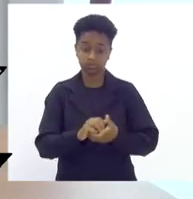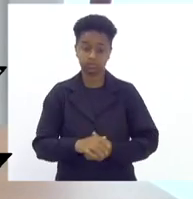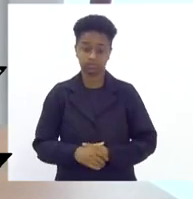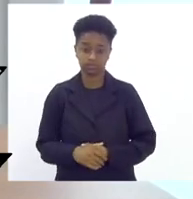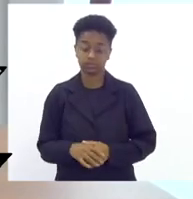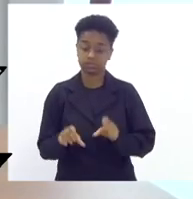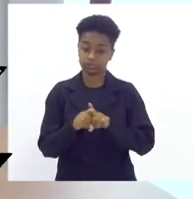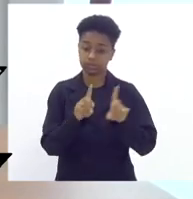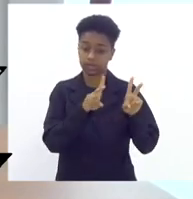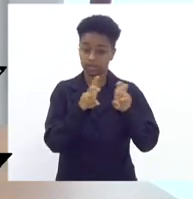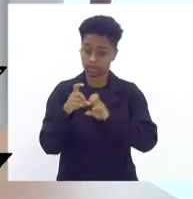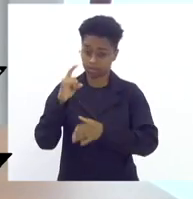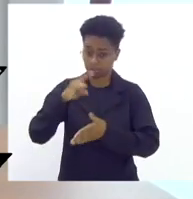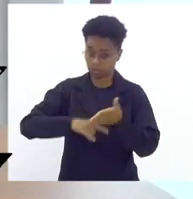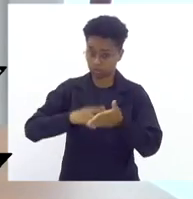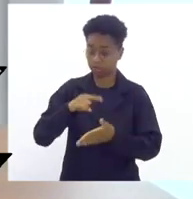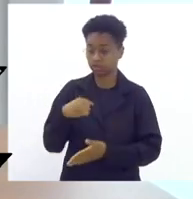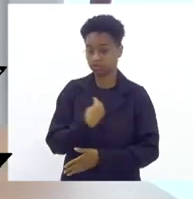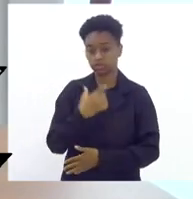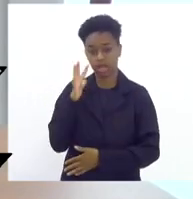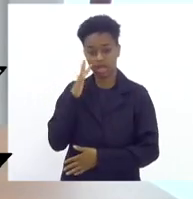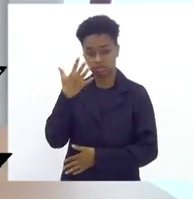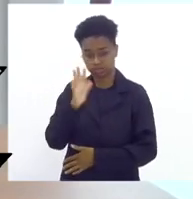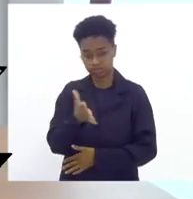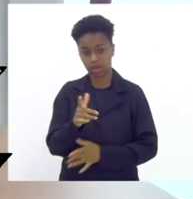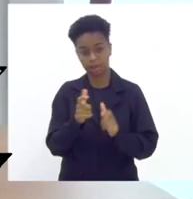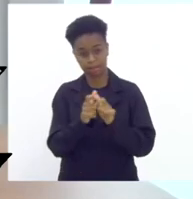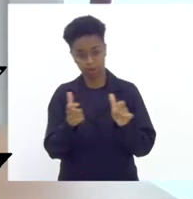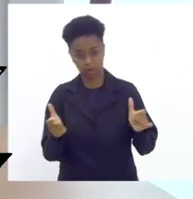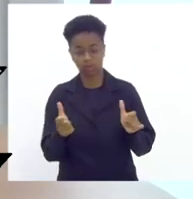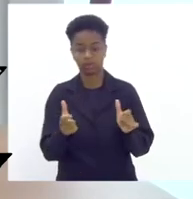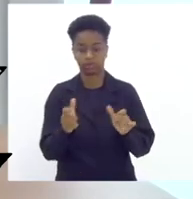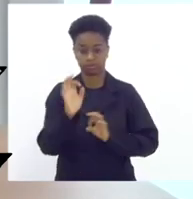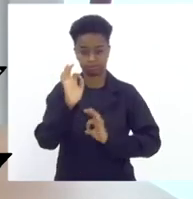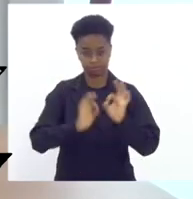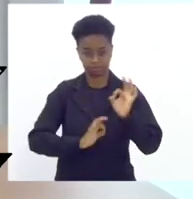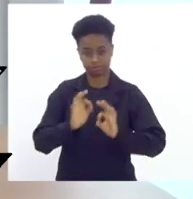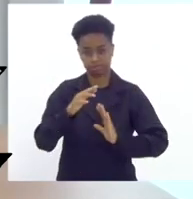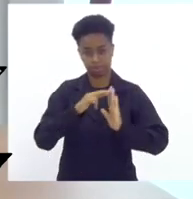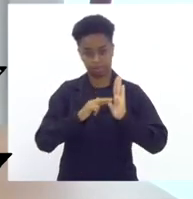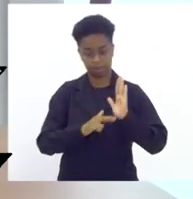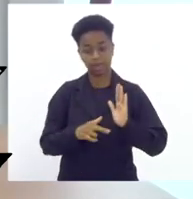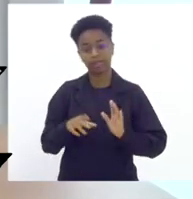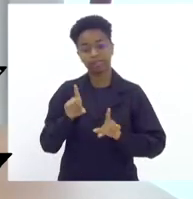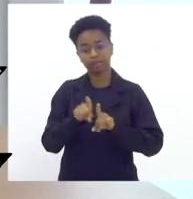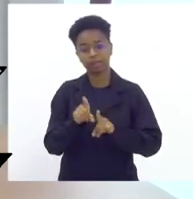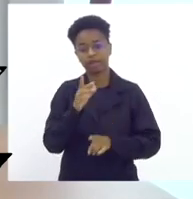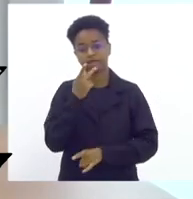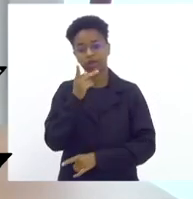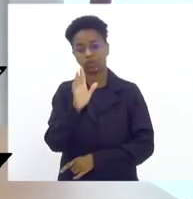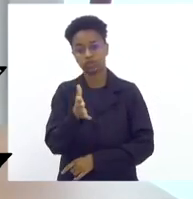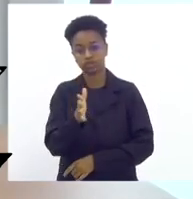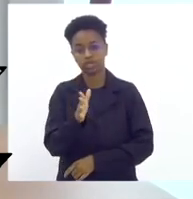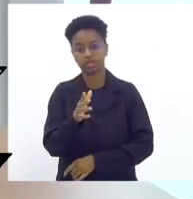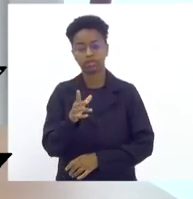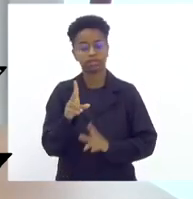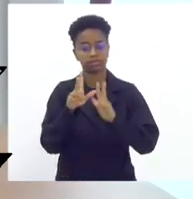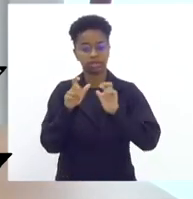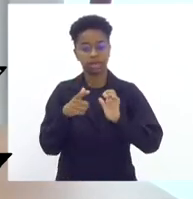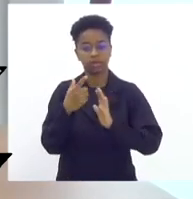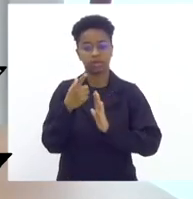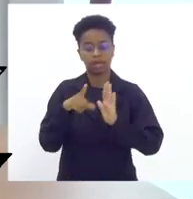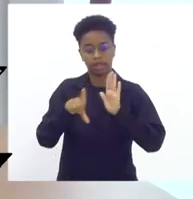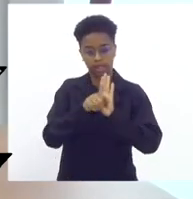documentais a gente já resolveu boa parte delas no plano normativo foi falado aqui do LOAS né